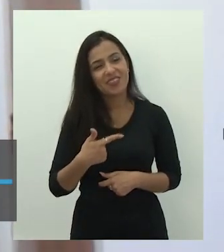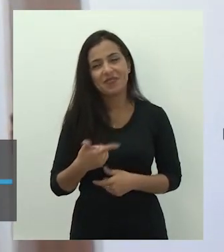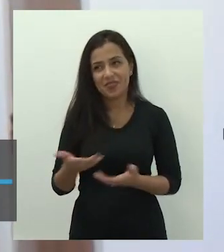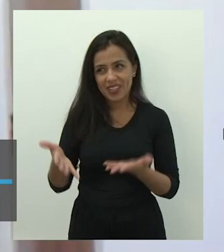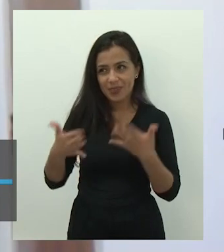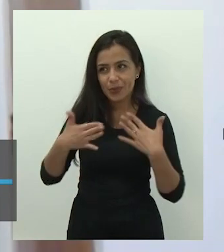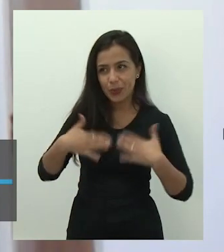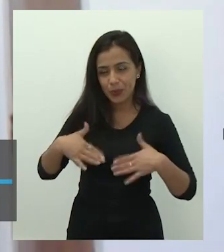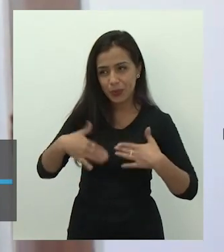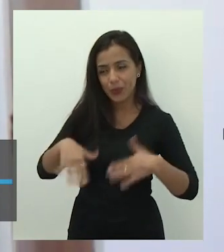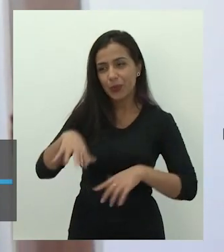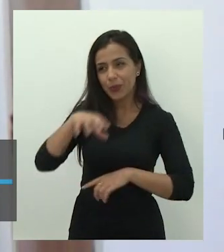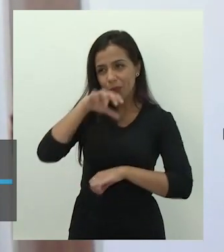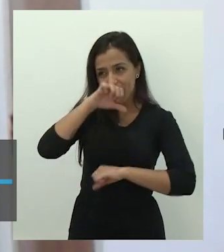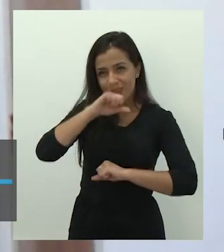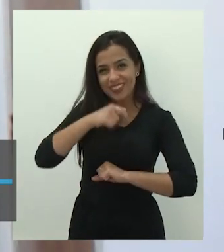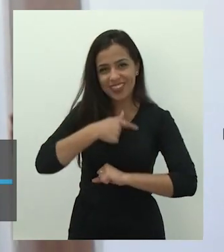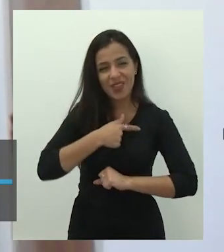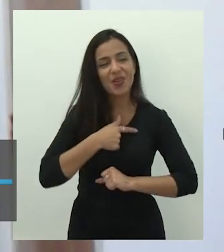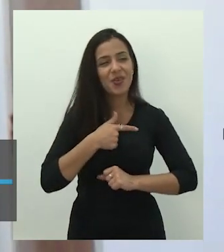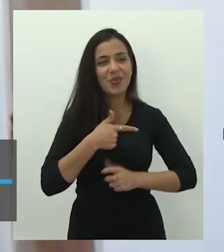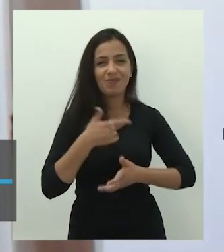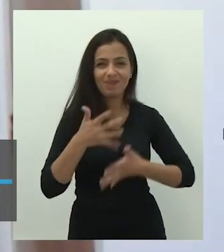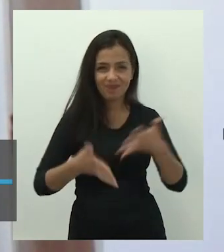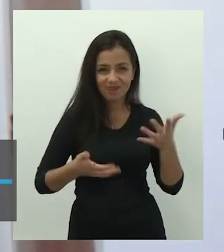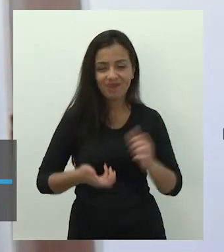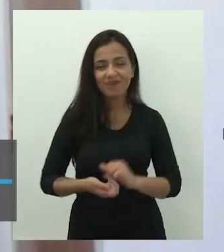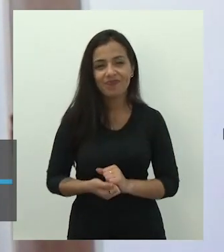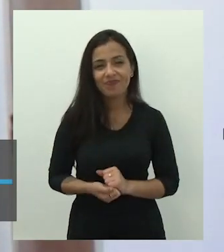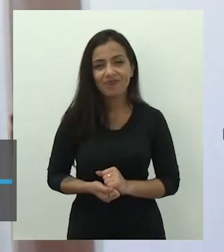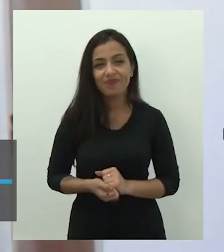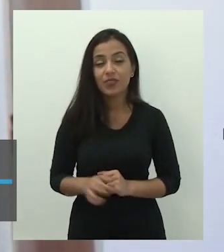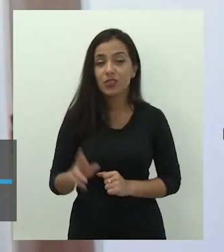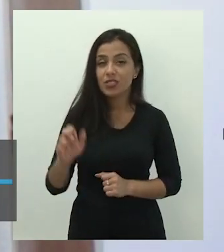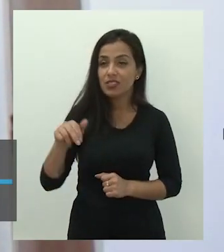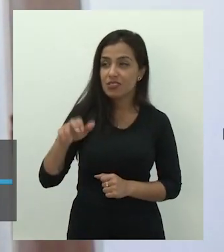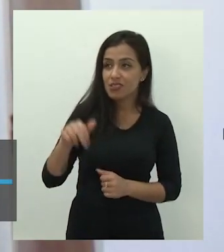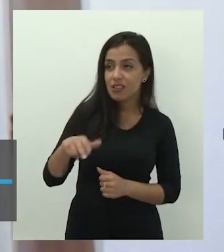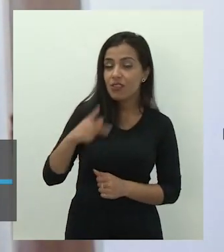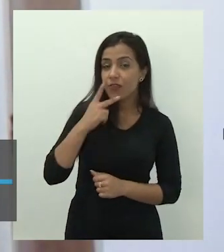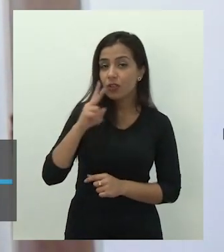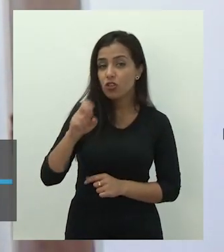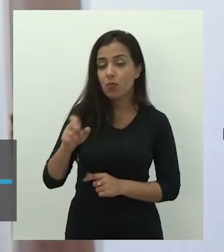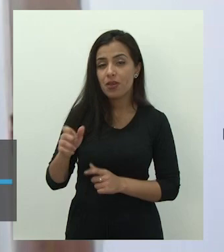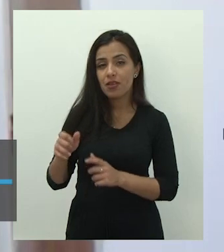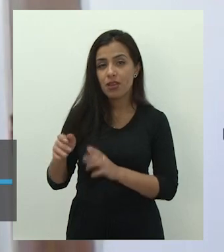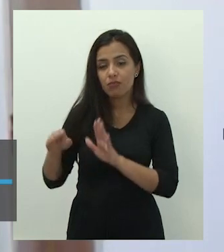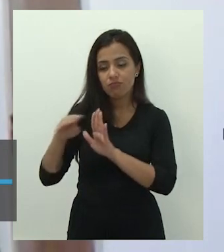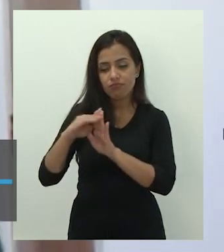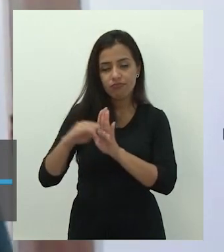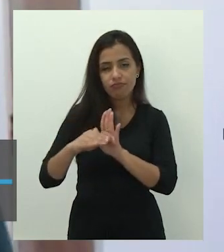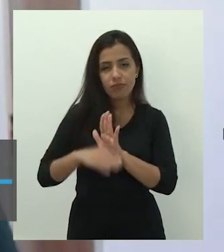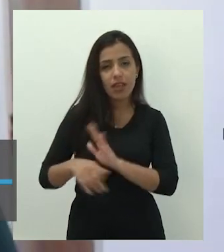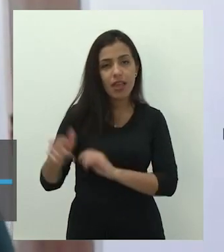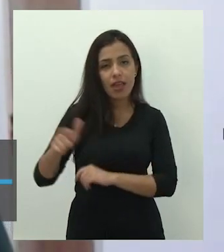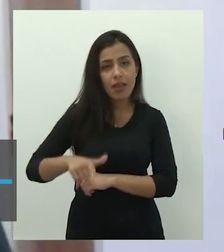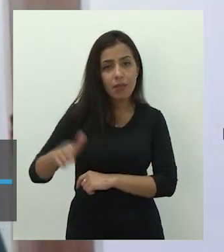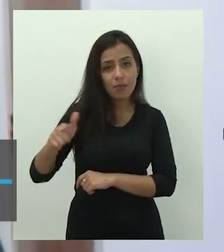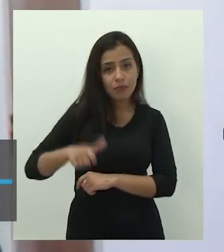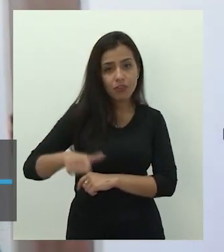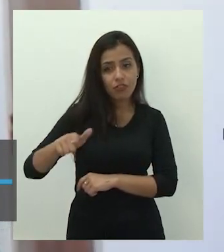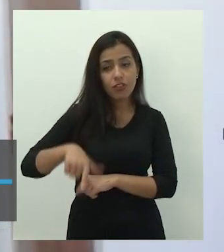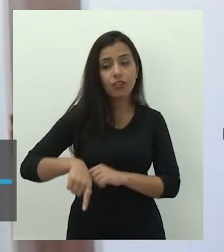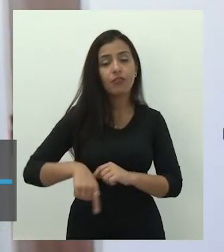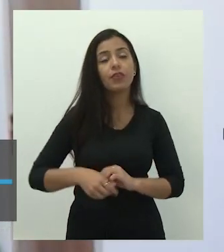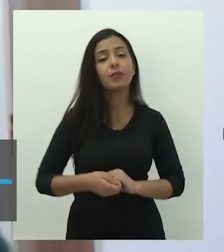aí. Então, quando o Renan falou aí sobre construção de sequências repetitivas, né, e de sequências recursivas.